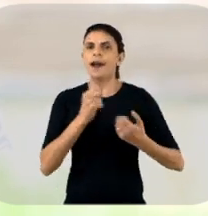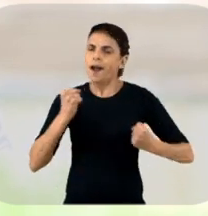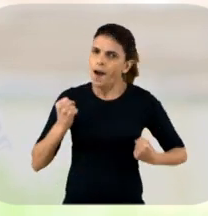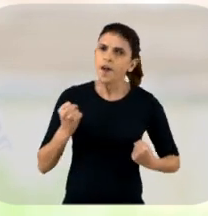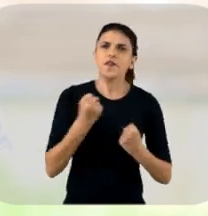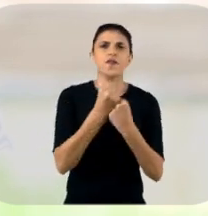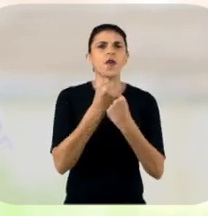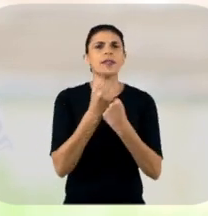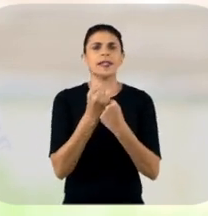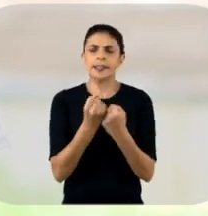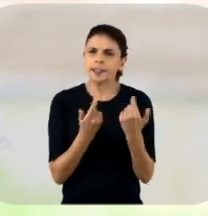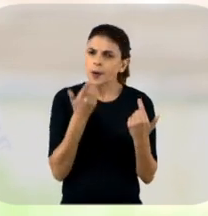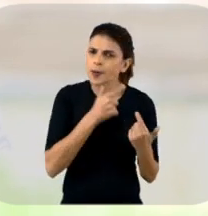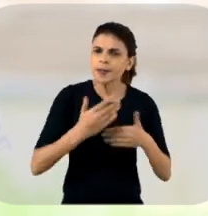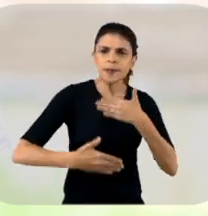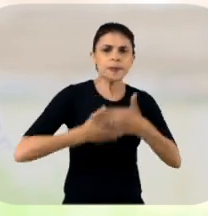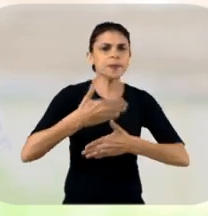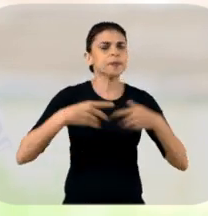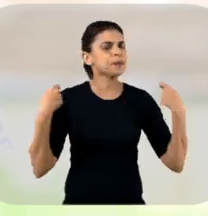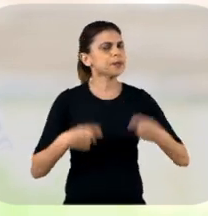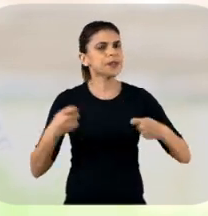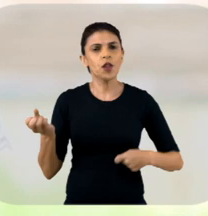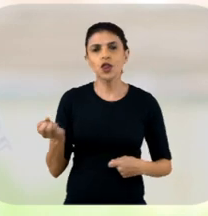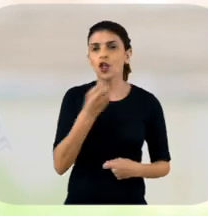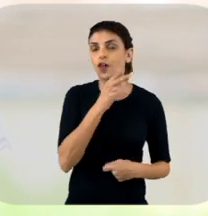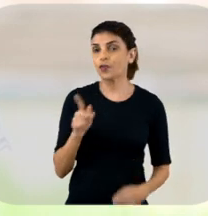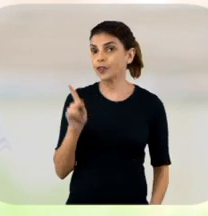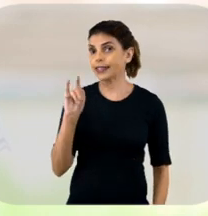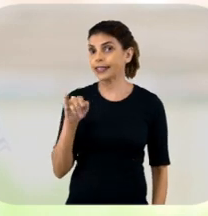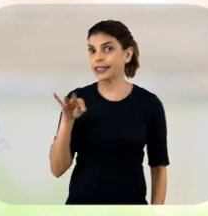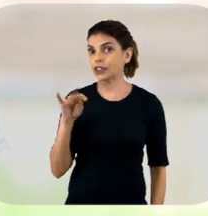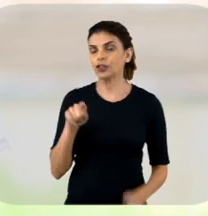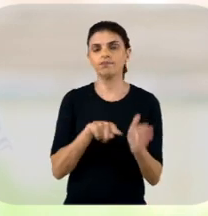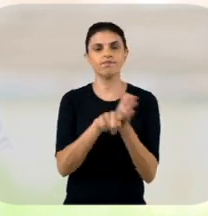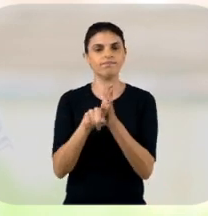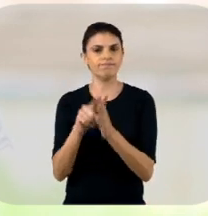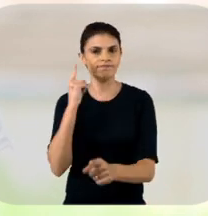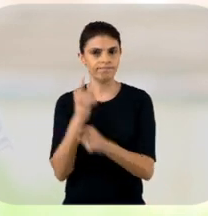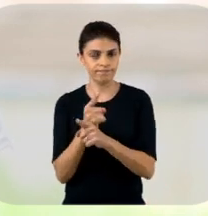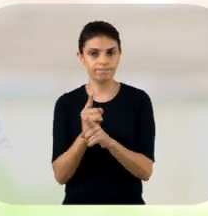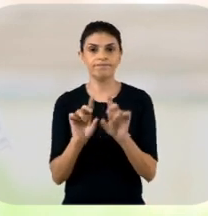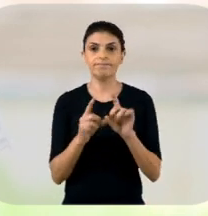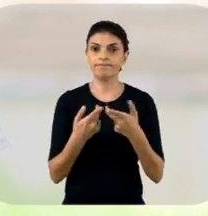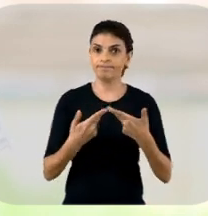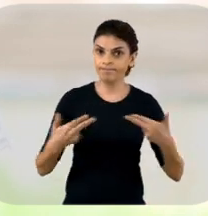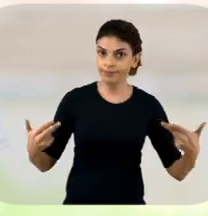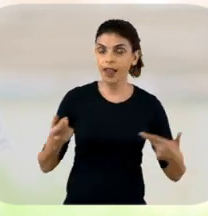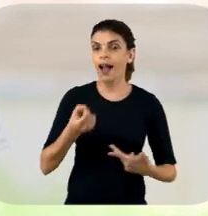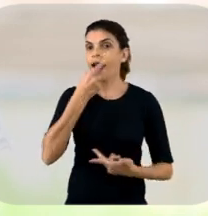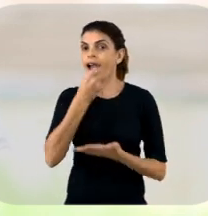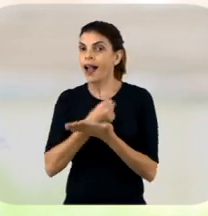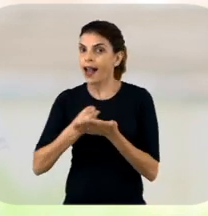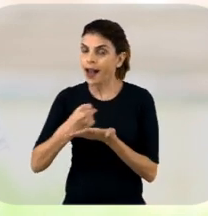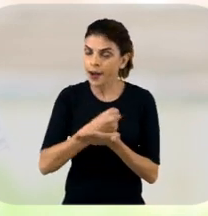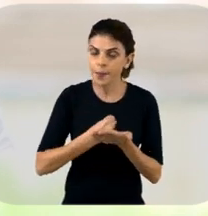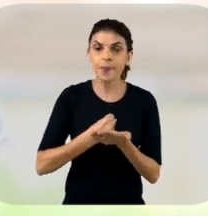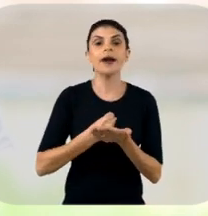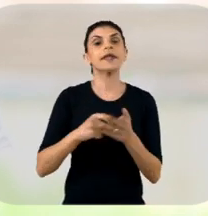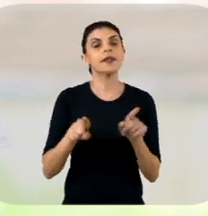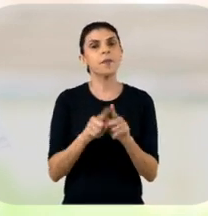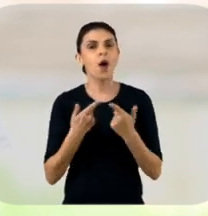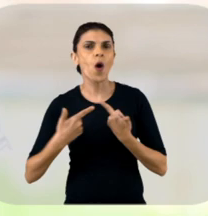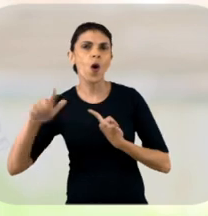para reforçar que precisamos de novos kits diagnósticos, novos remédios,